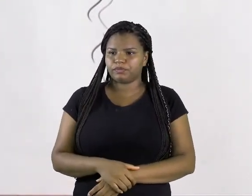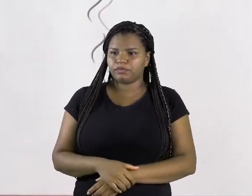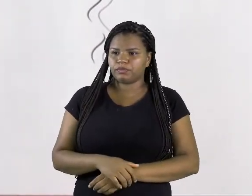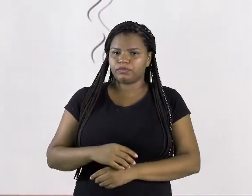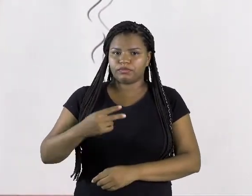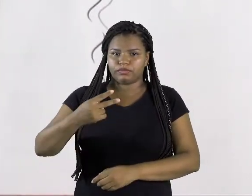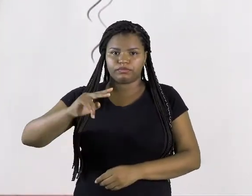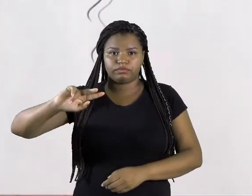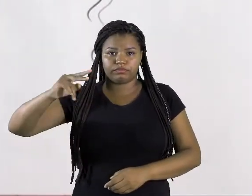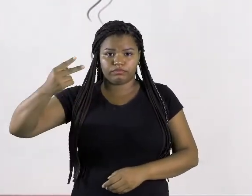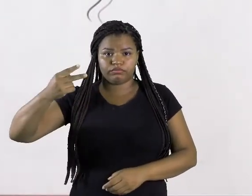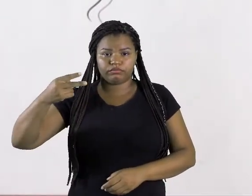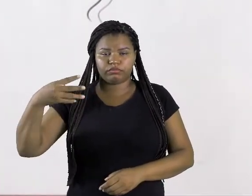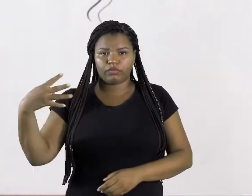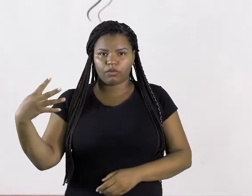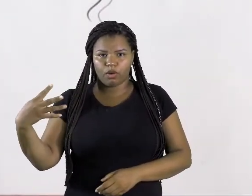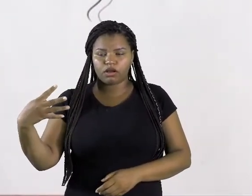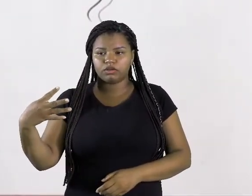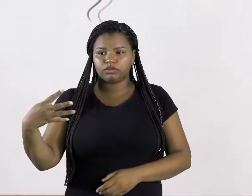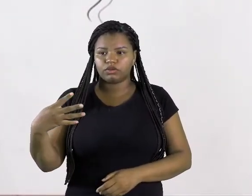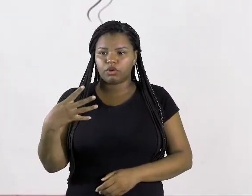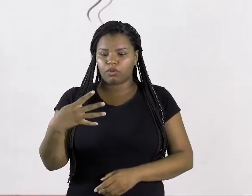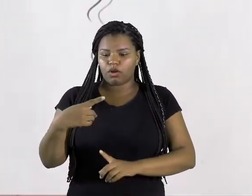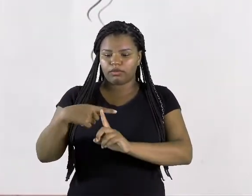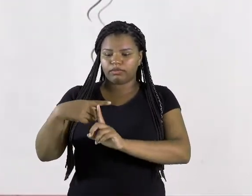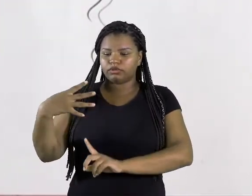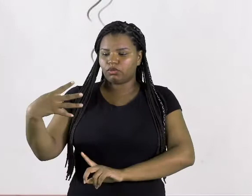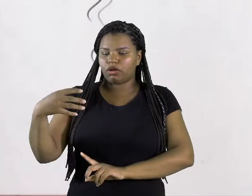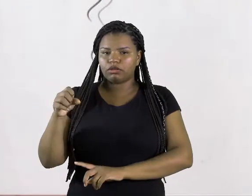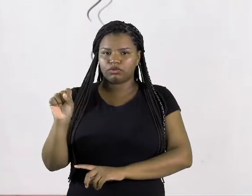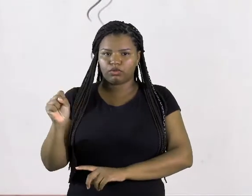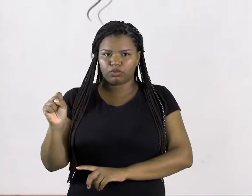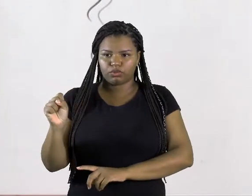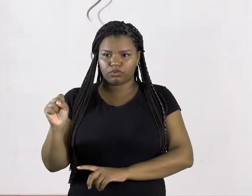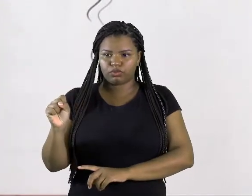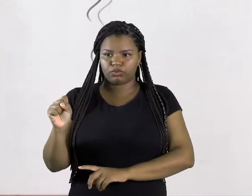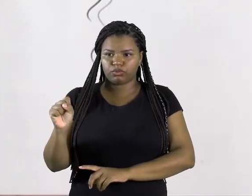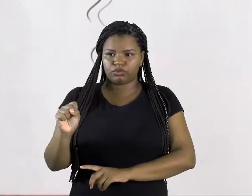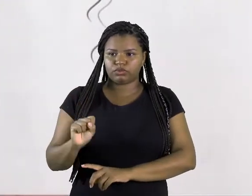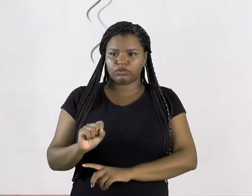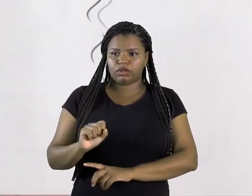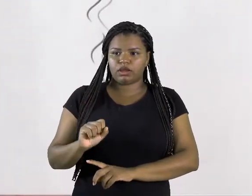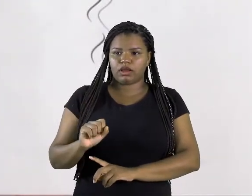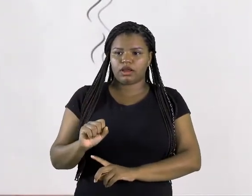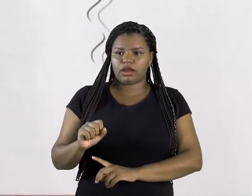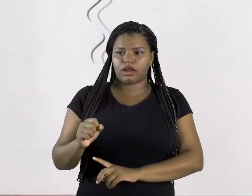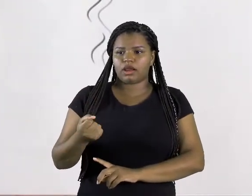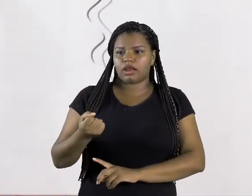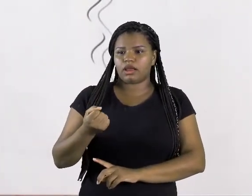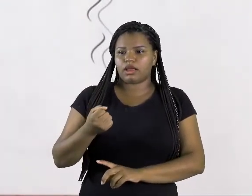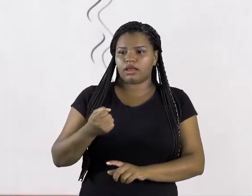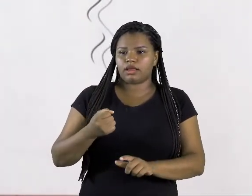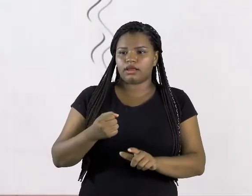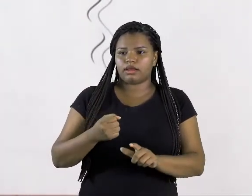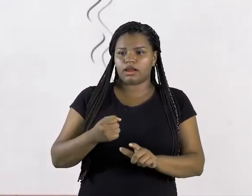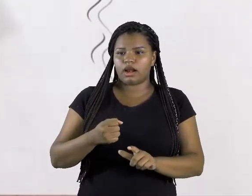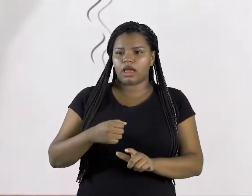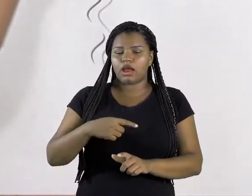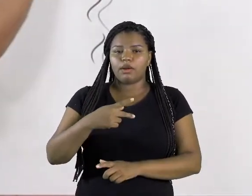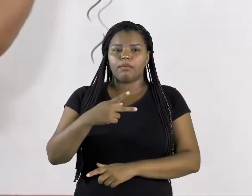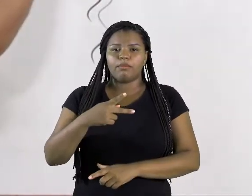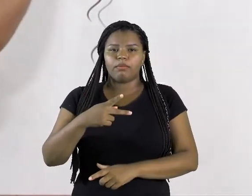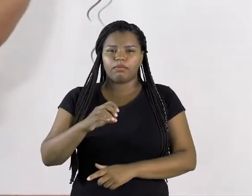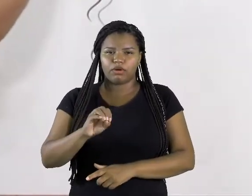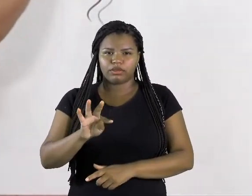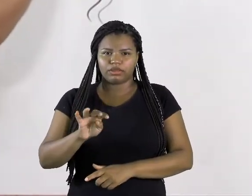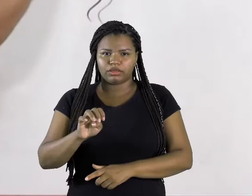4, 4 mais 4 eu tenho 8. O que é potência? Vai passar em forma de raiz. Raiz quadrada do 8.